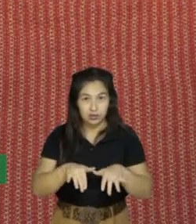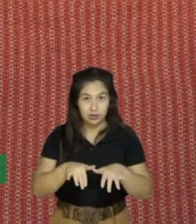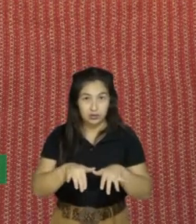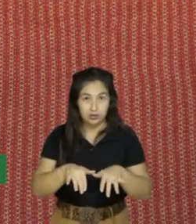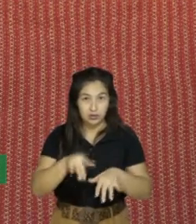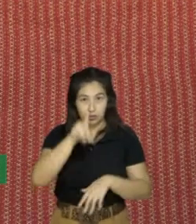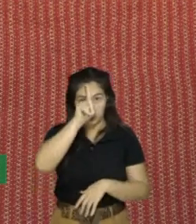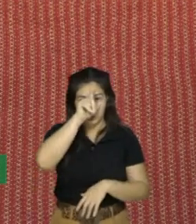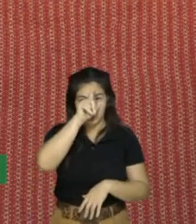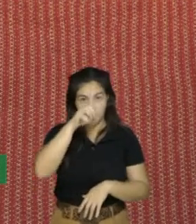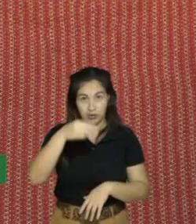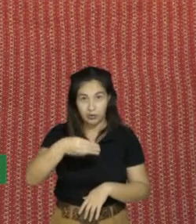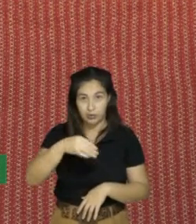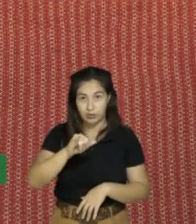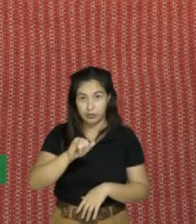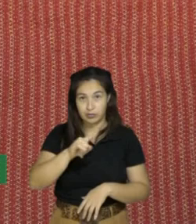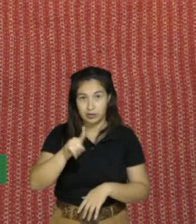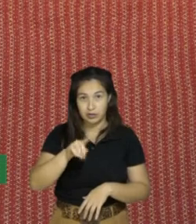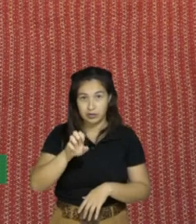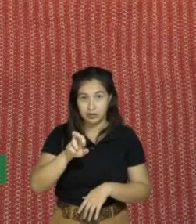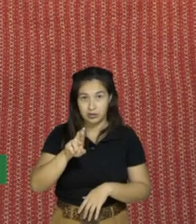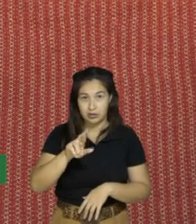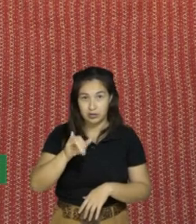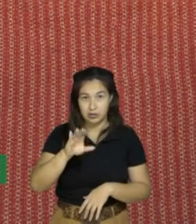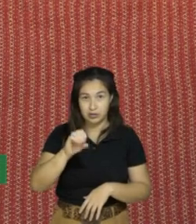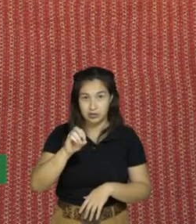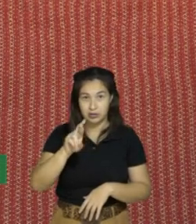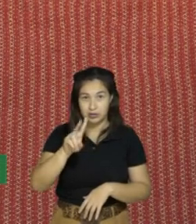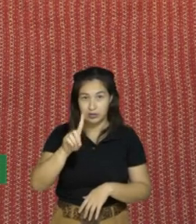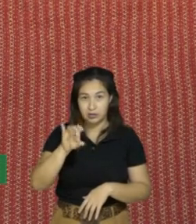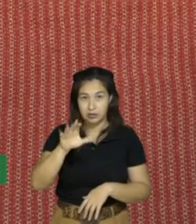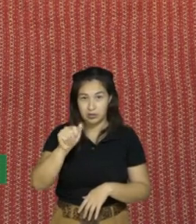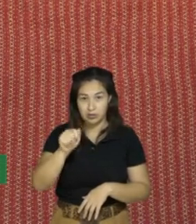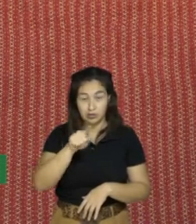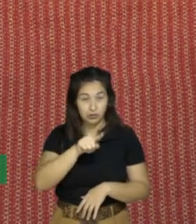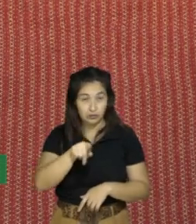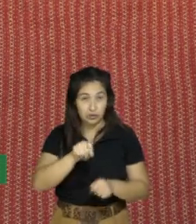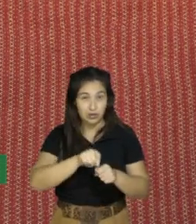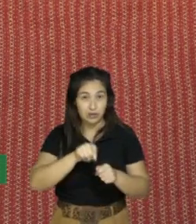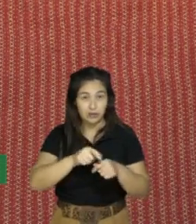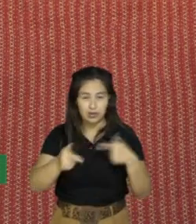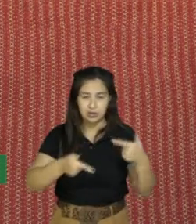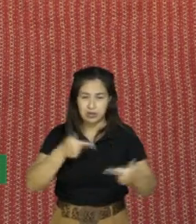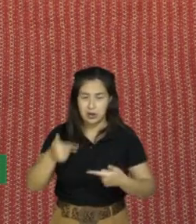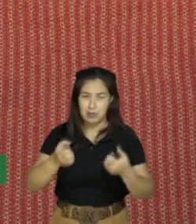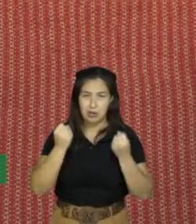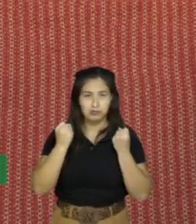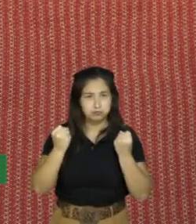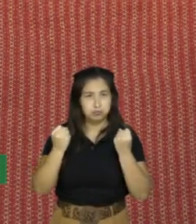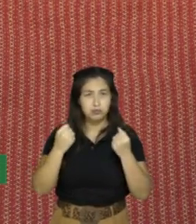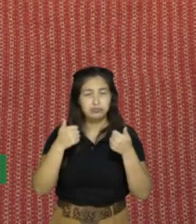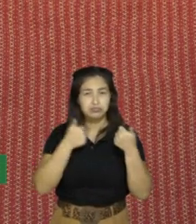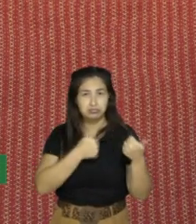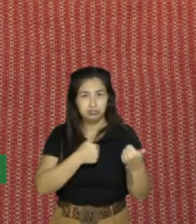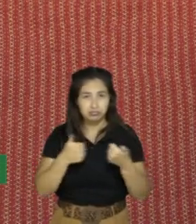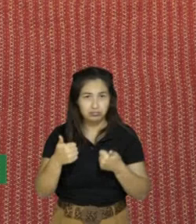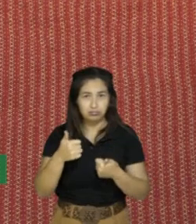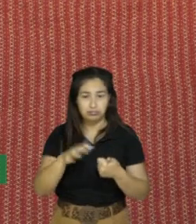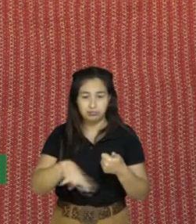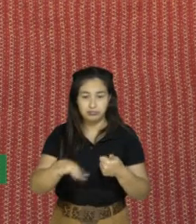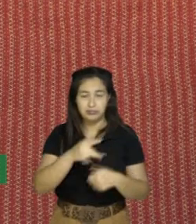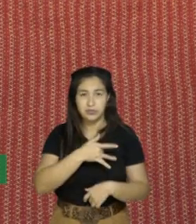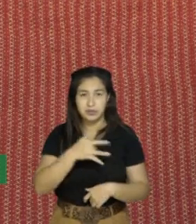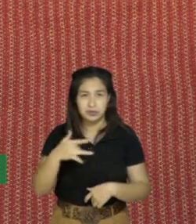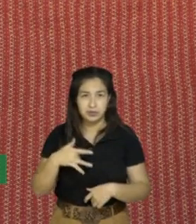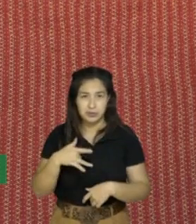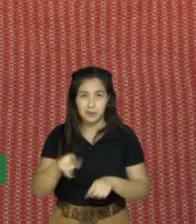hospital Misericórdia de Vila Itoupava é um Nobre Deputado que tem uma atuação muito grande muito forte né na saúde em toda